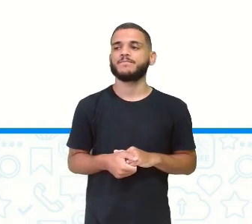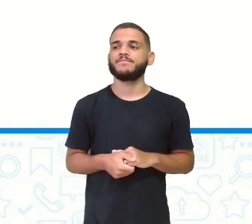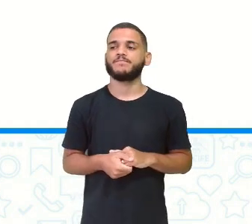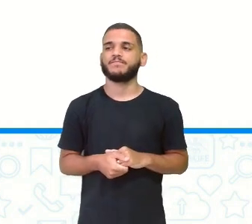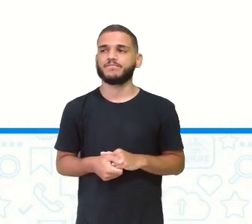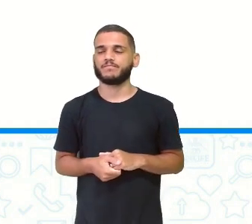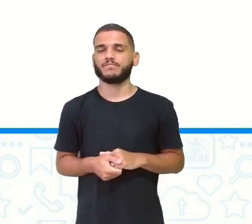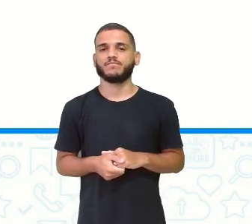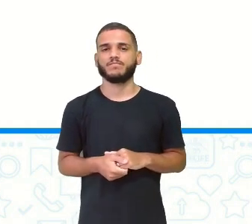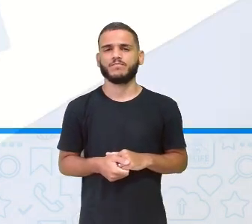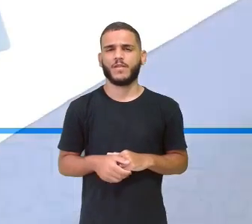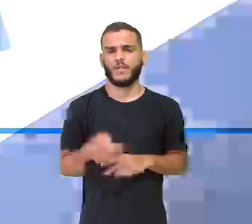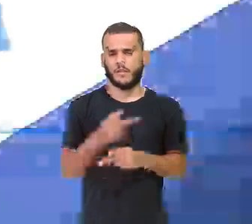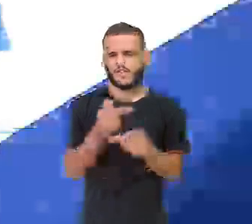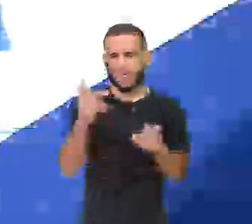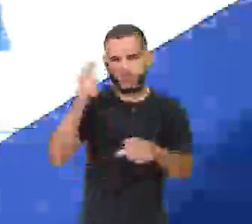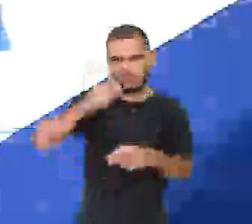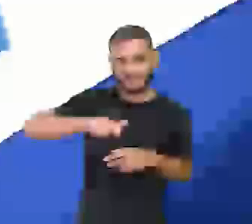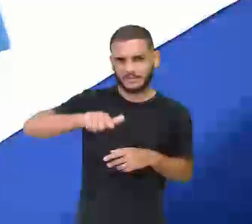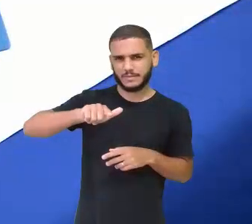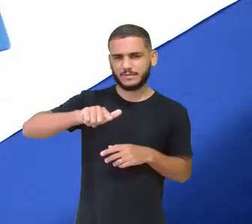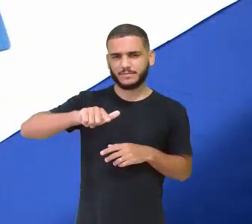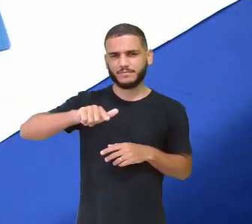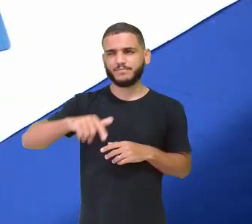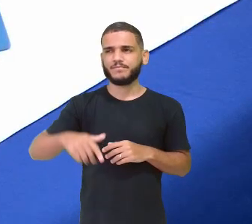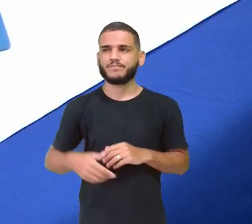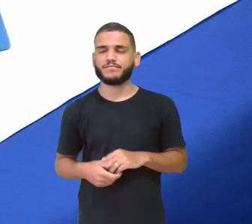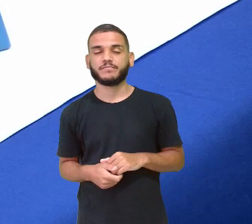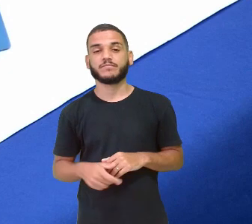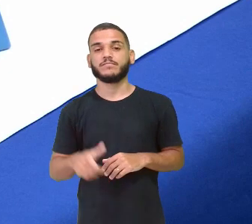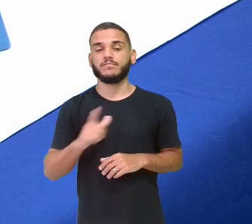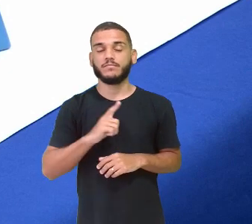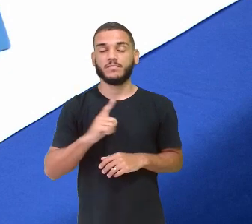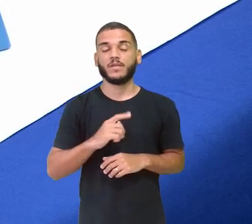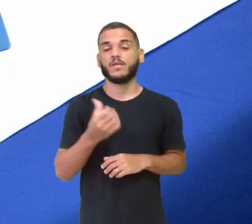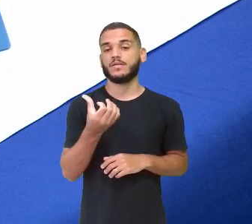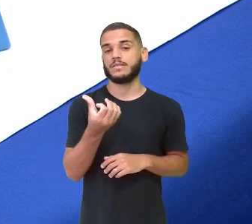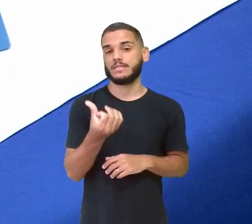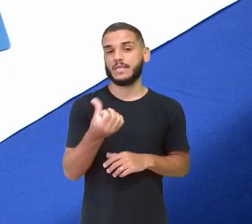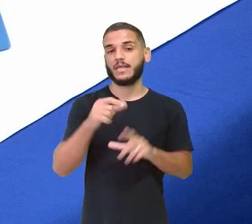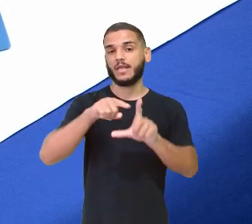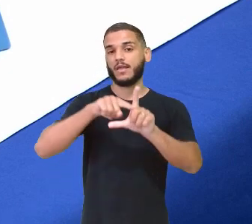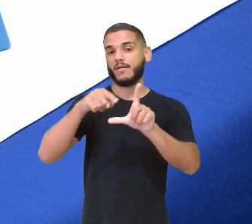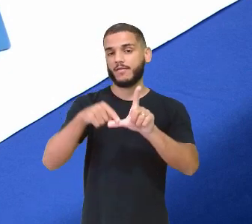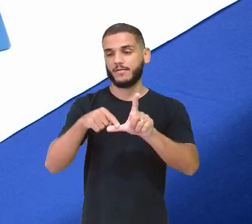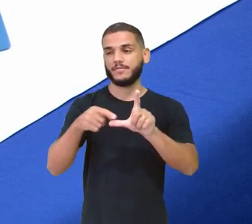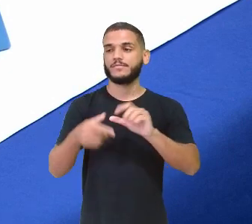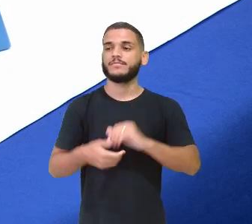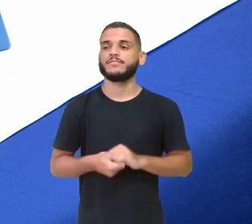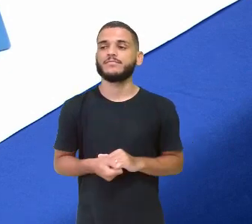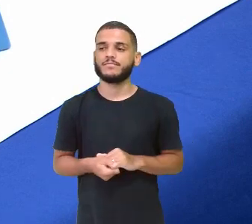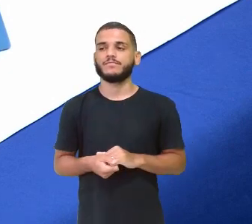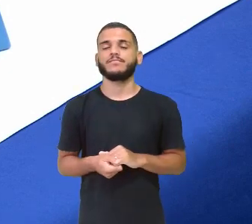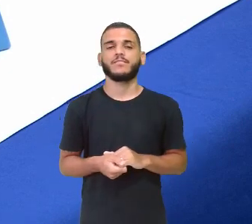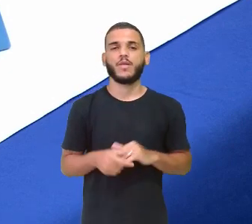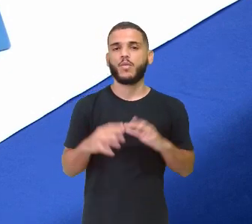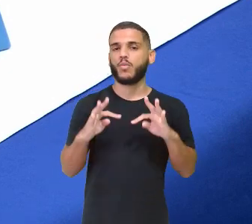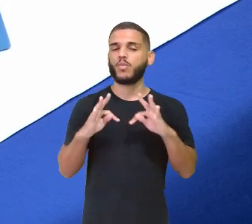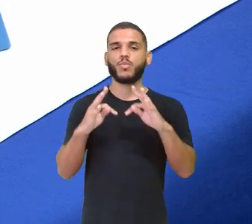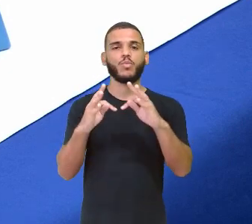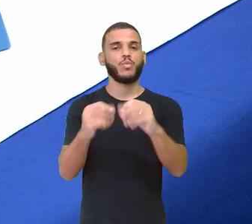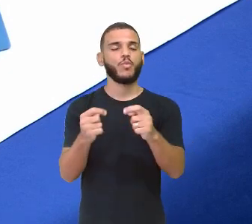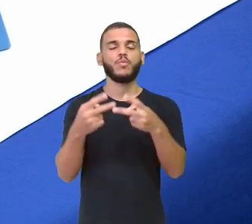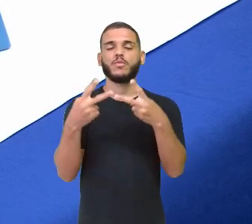professora? Será que vocês conseguem me dizer essa? Tenho 6 faces, olha aí na mesa. E todas